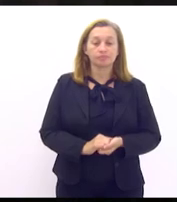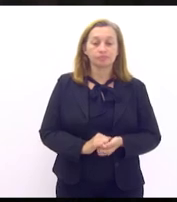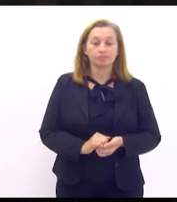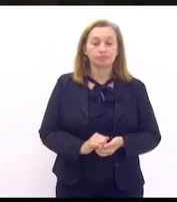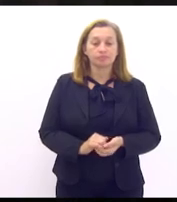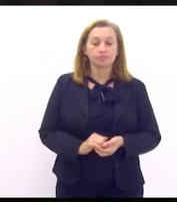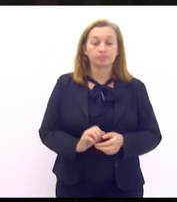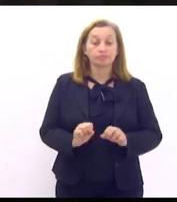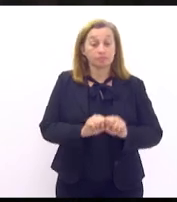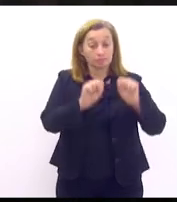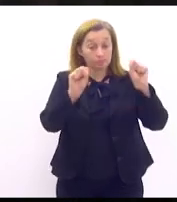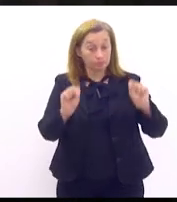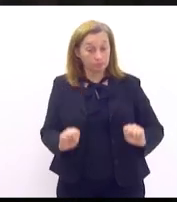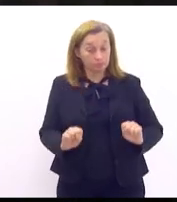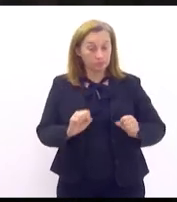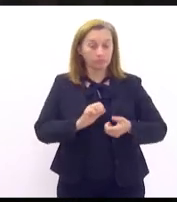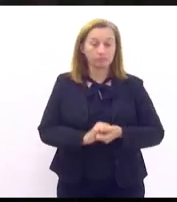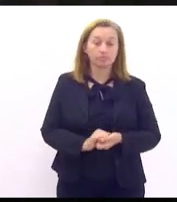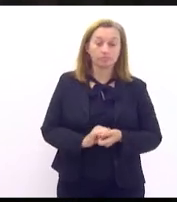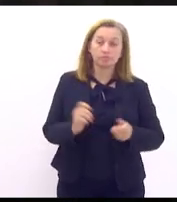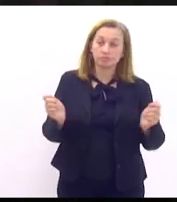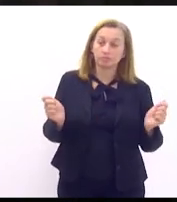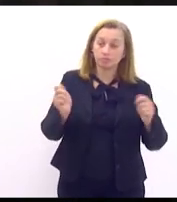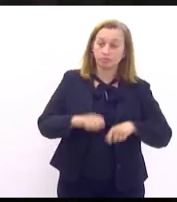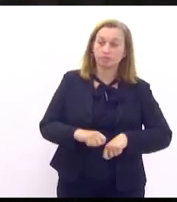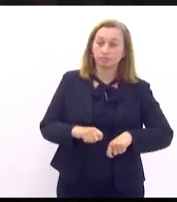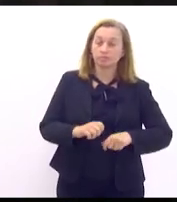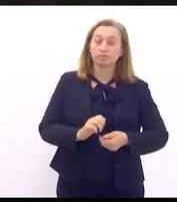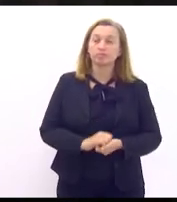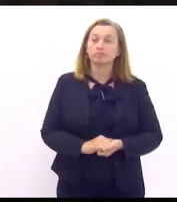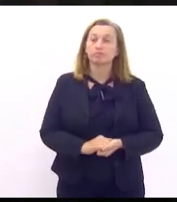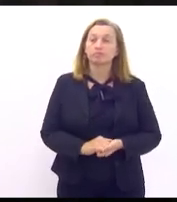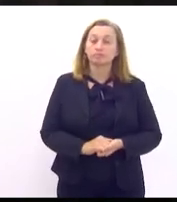o sistema, a capacidade de captação.